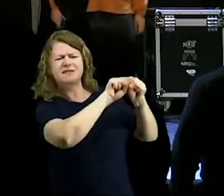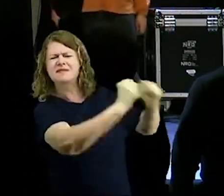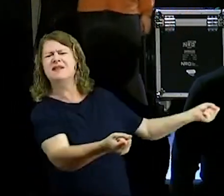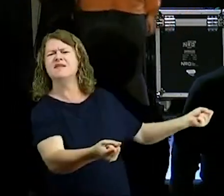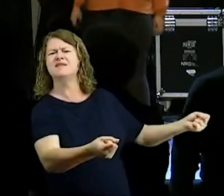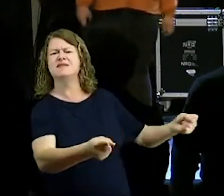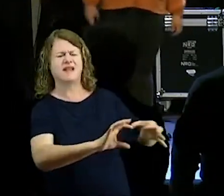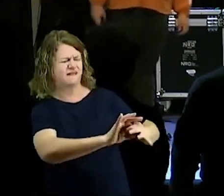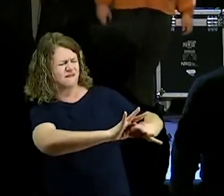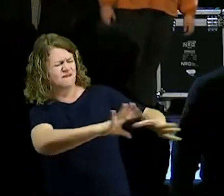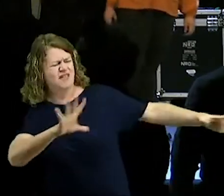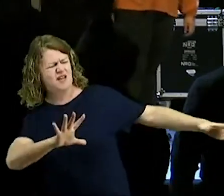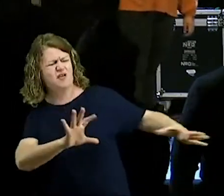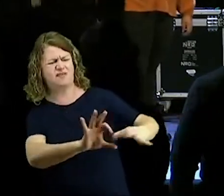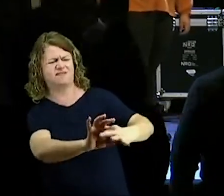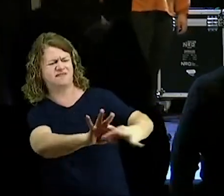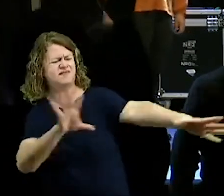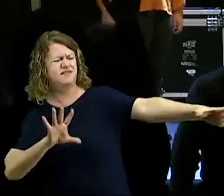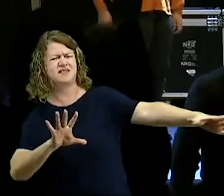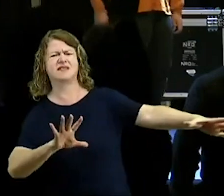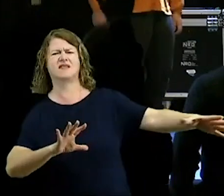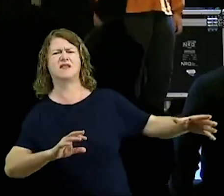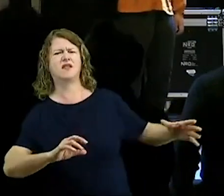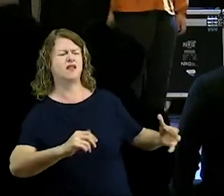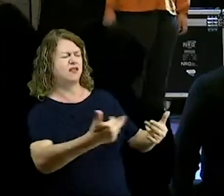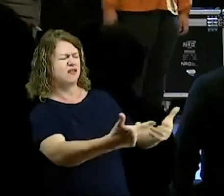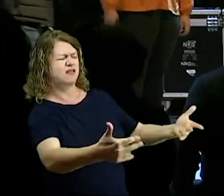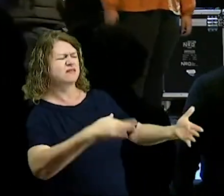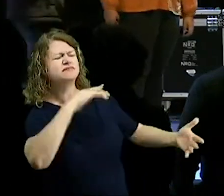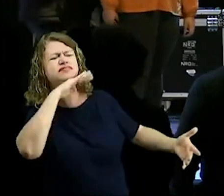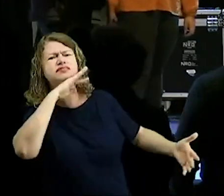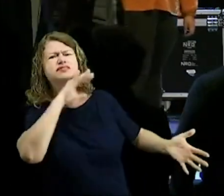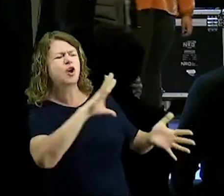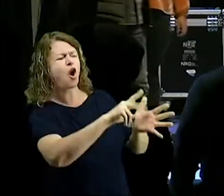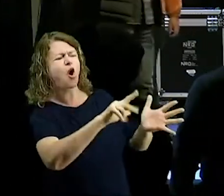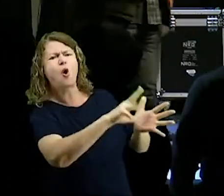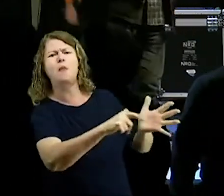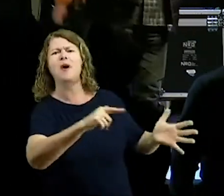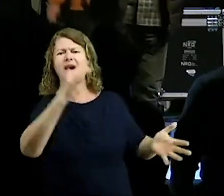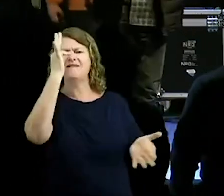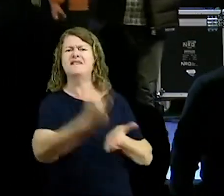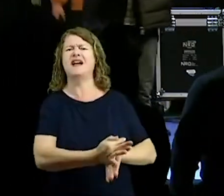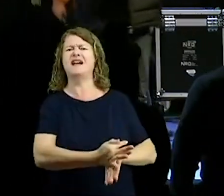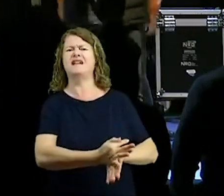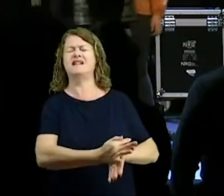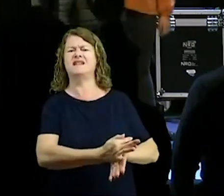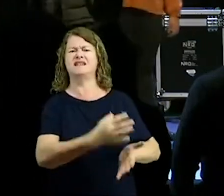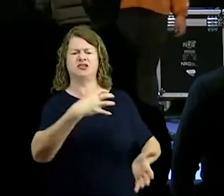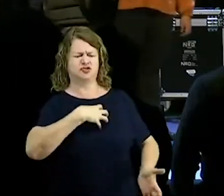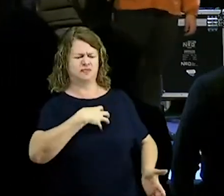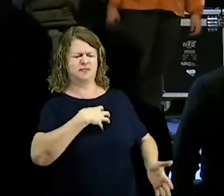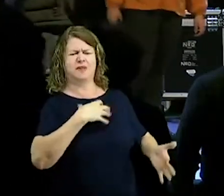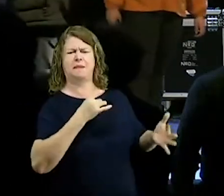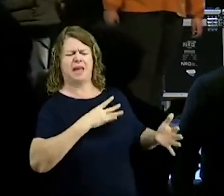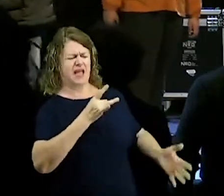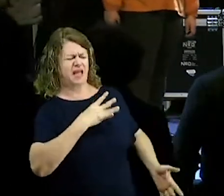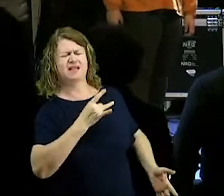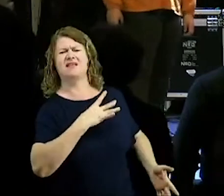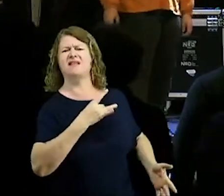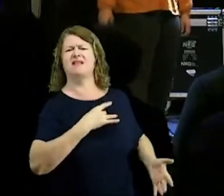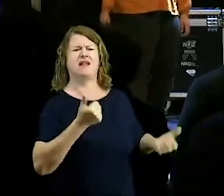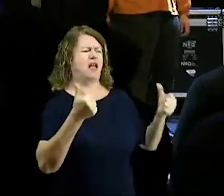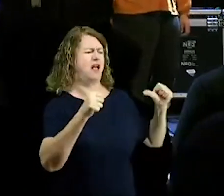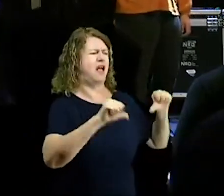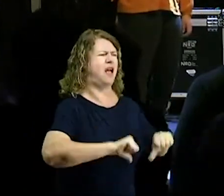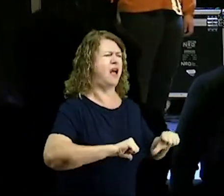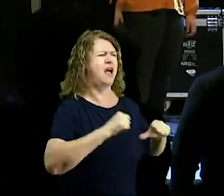tudo aquilo que rouba de nós a fé, todo espírito de medo, de covardia,